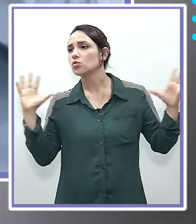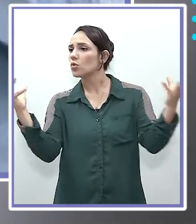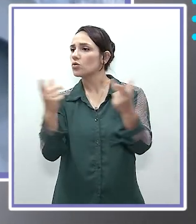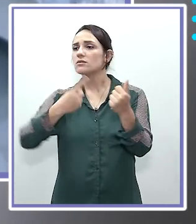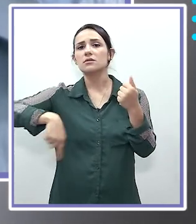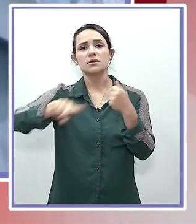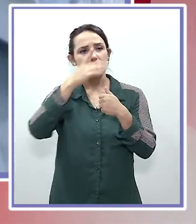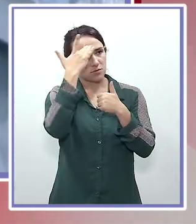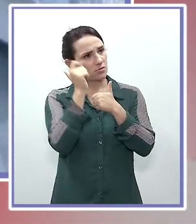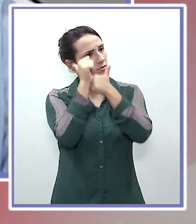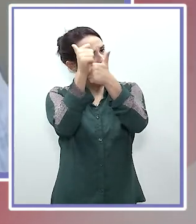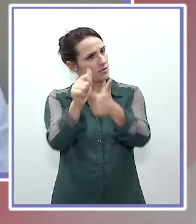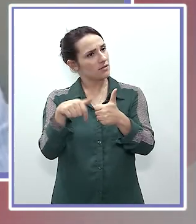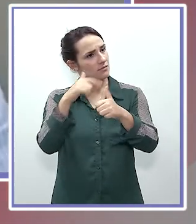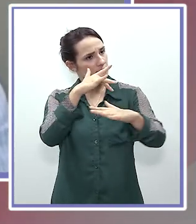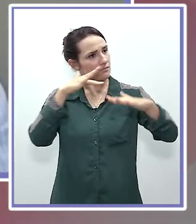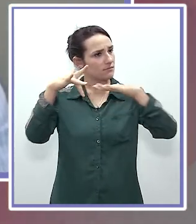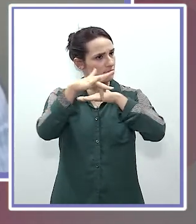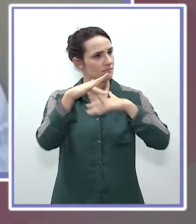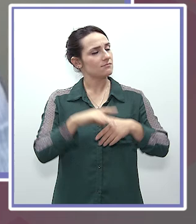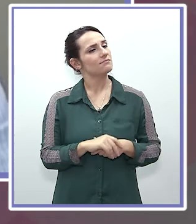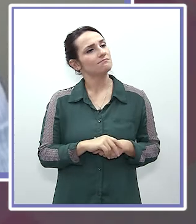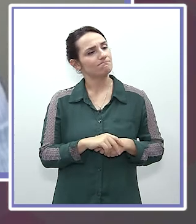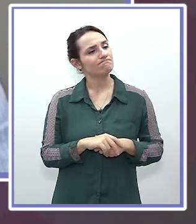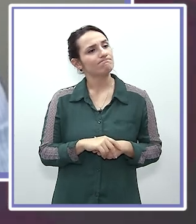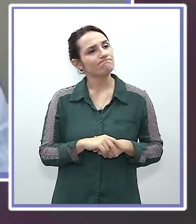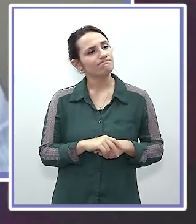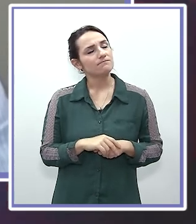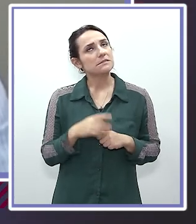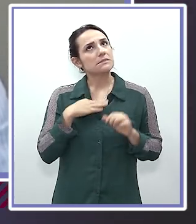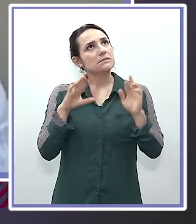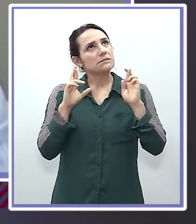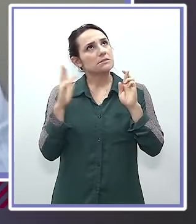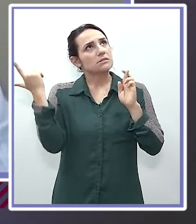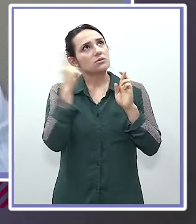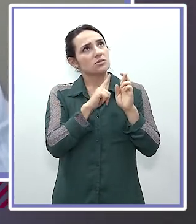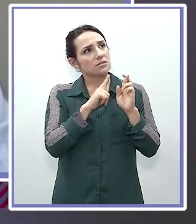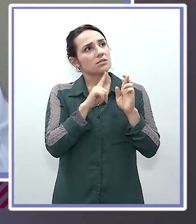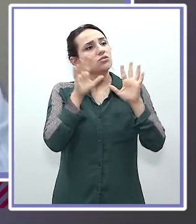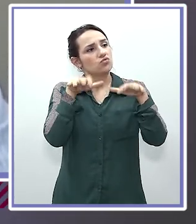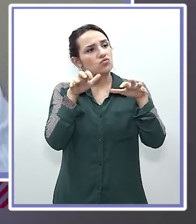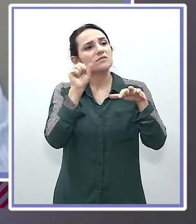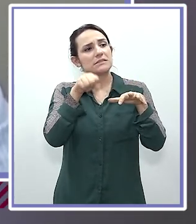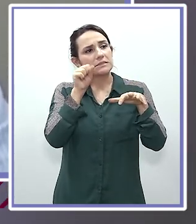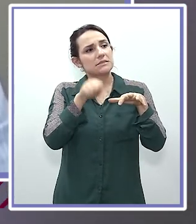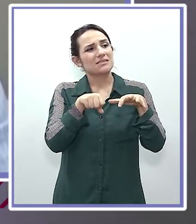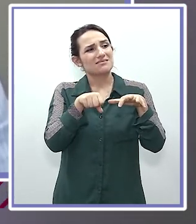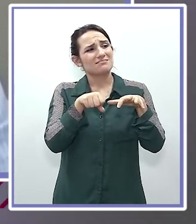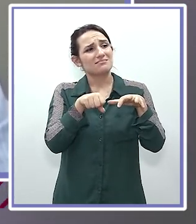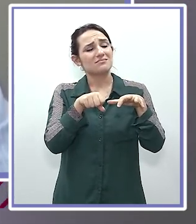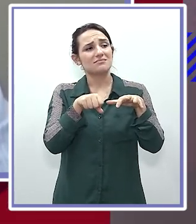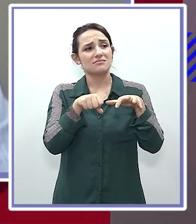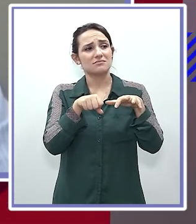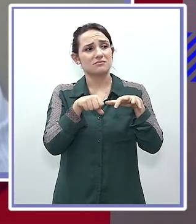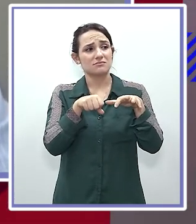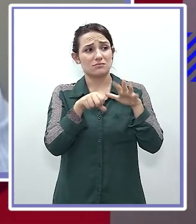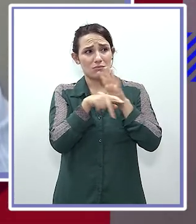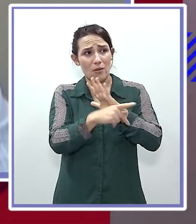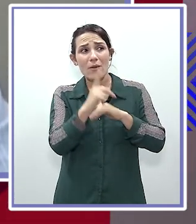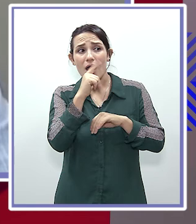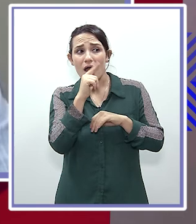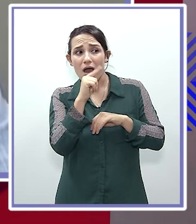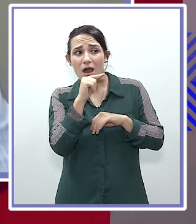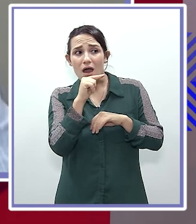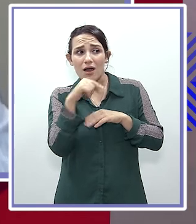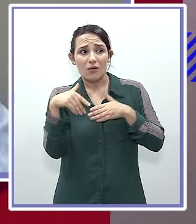com todos que nos acompanham aí pelas redes, e vamos torcer para que a gente tenha chuva, não só por conta